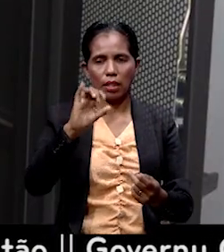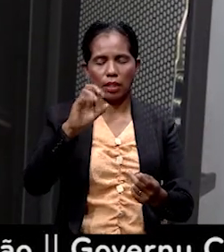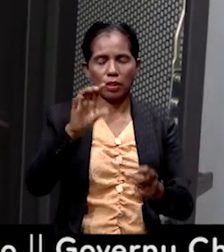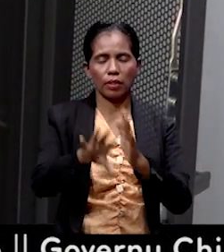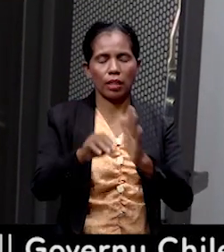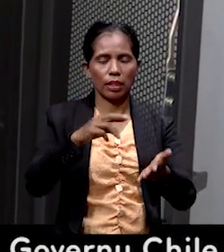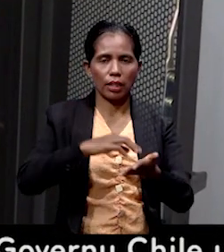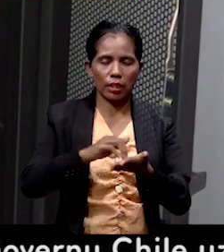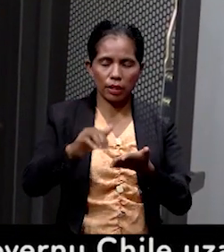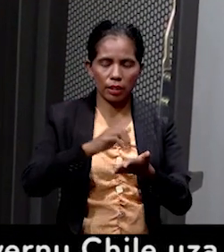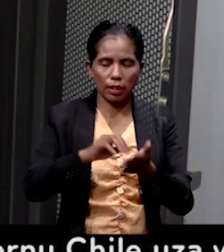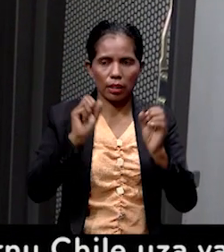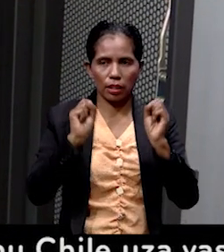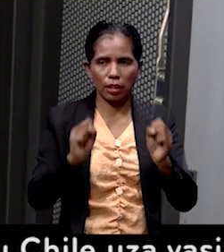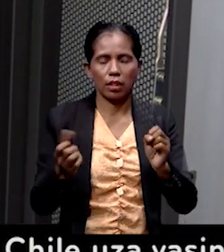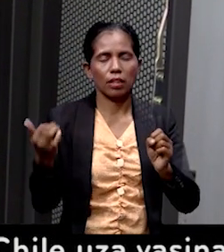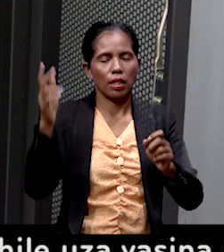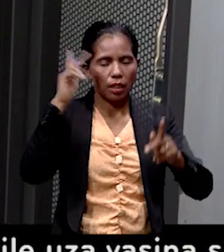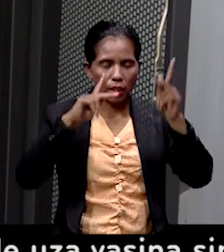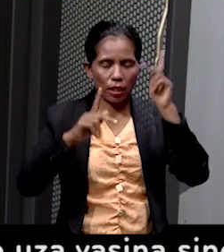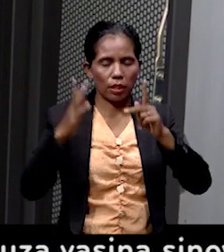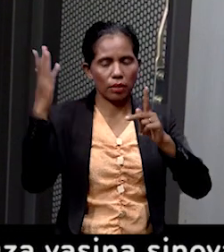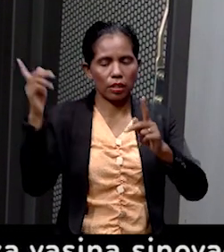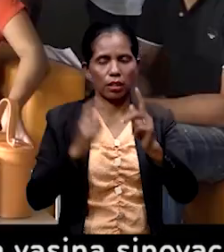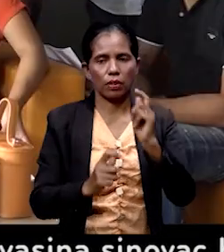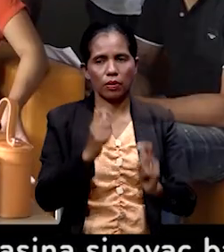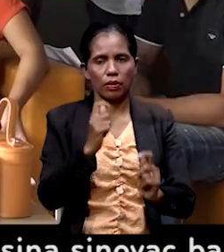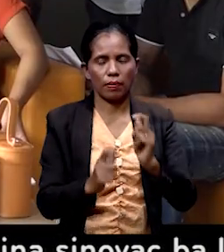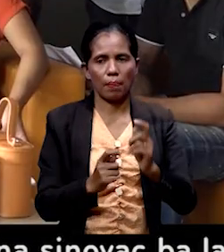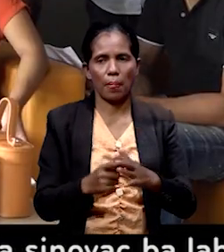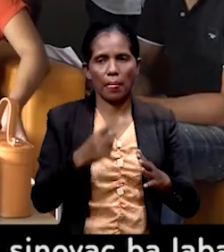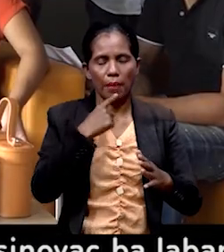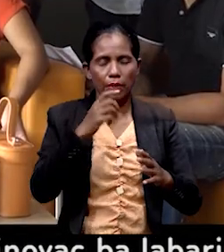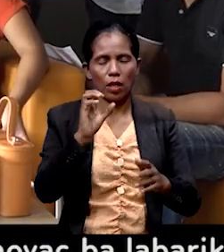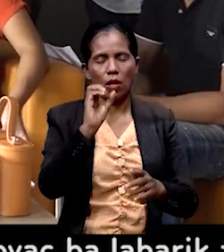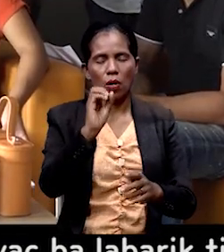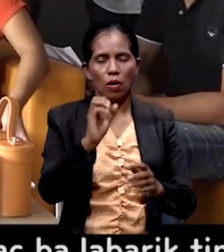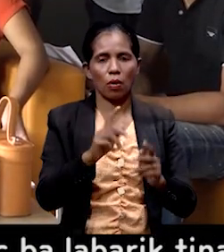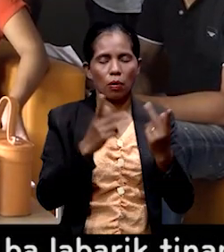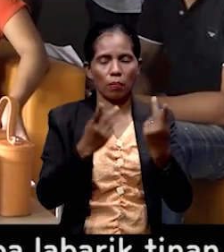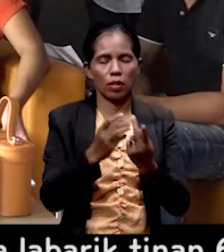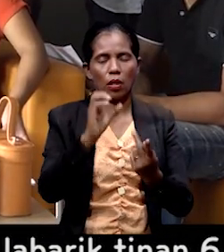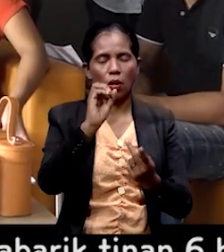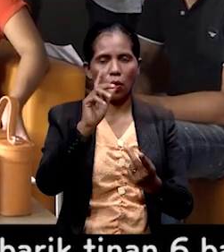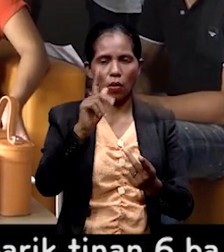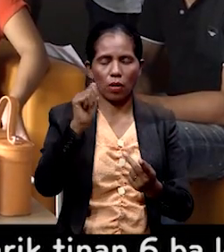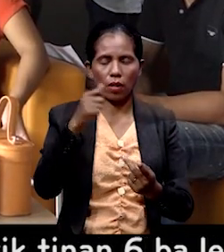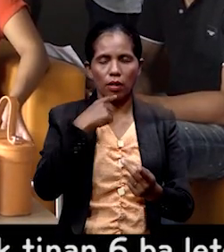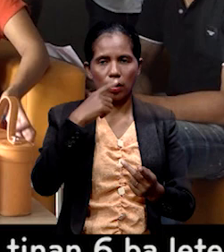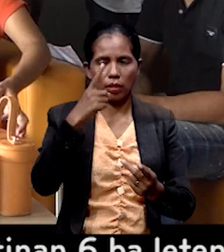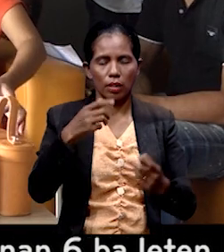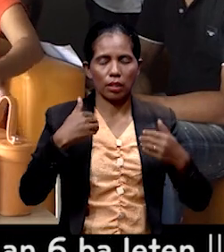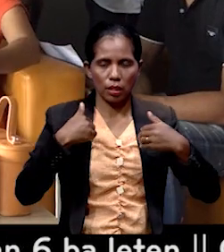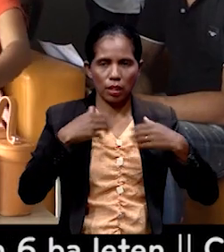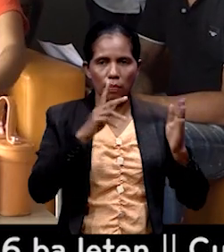enquanto companhia Cheslink rasik ne caso lau hela e tribunal. Gestor companhia Oca Detel Actuir, companhia Cheslink e a hela processo